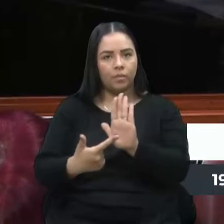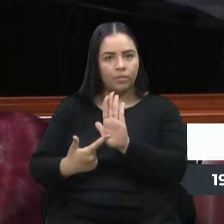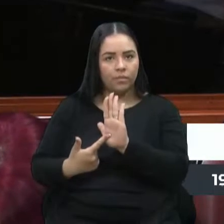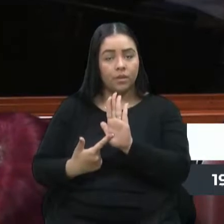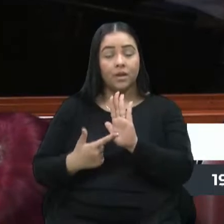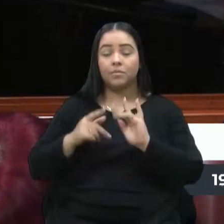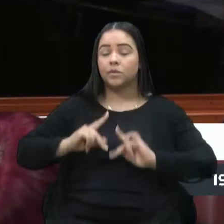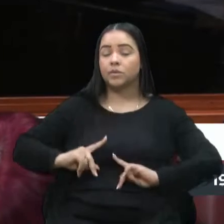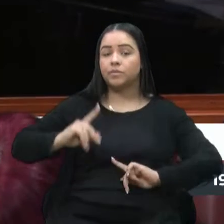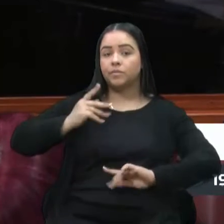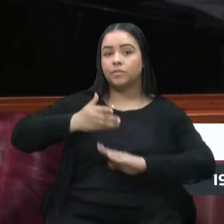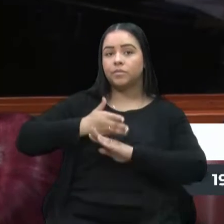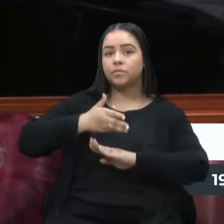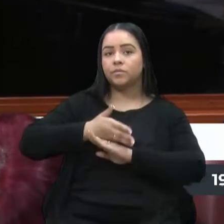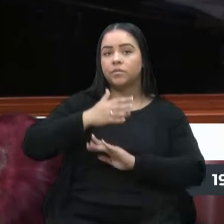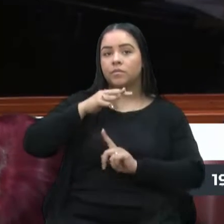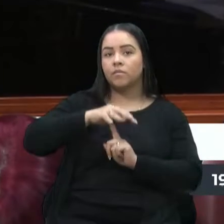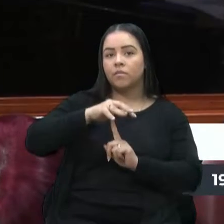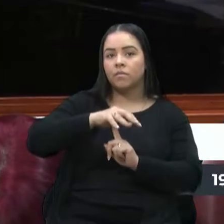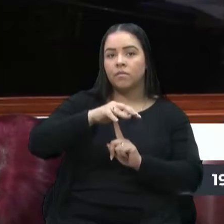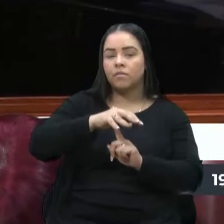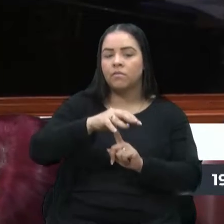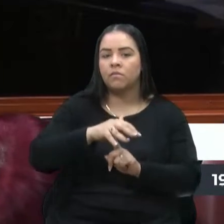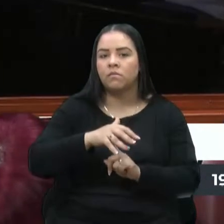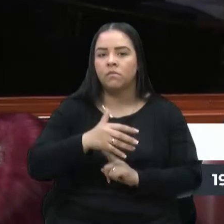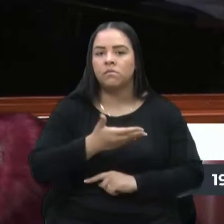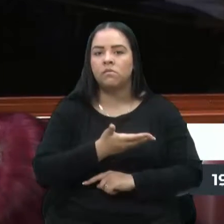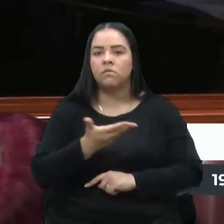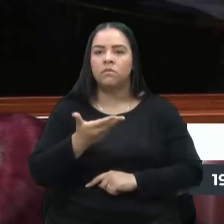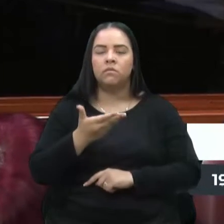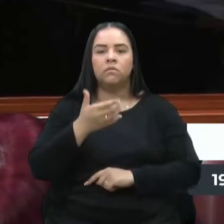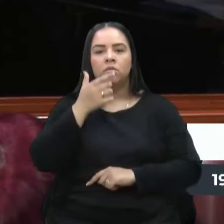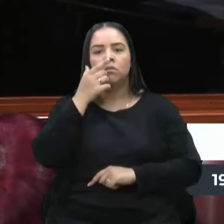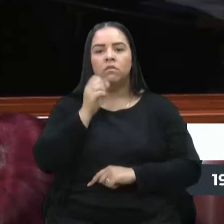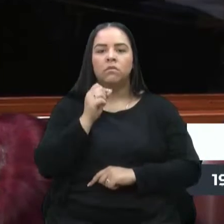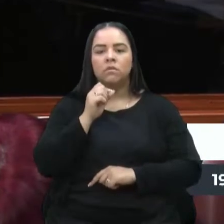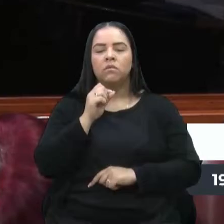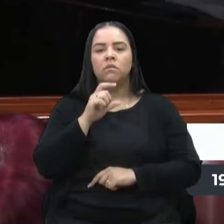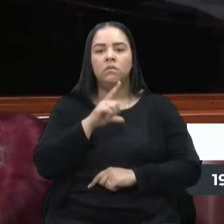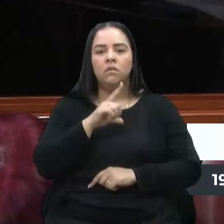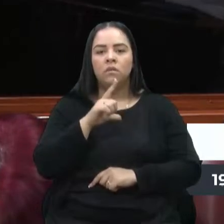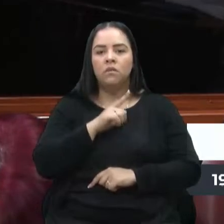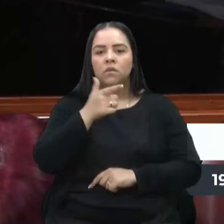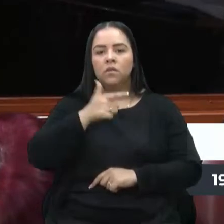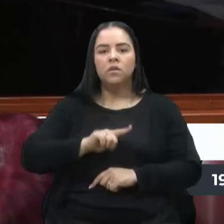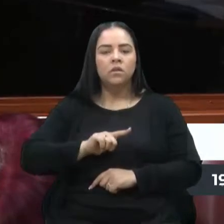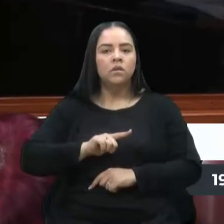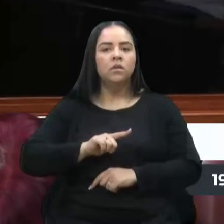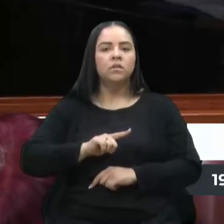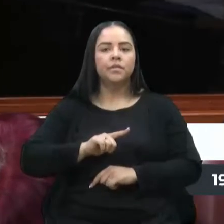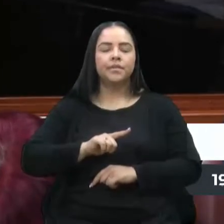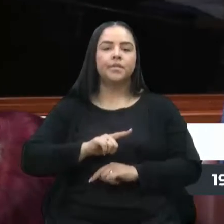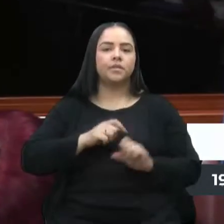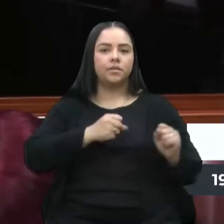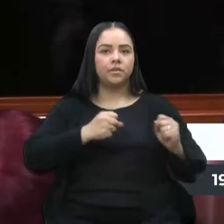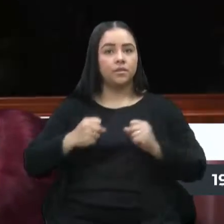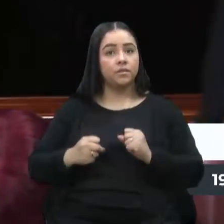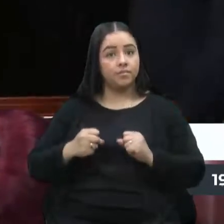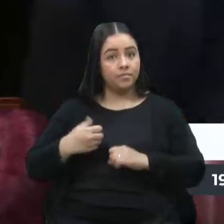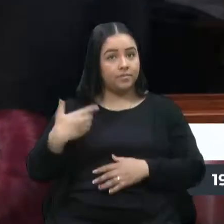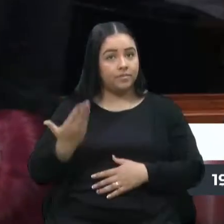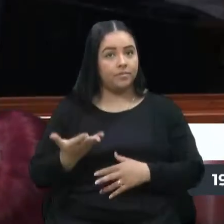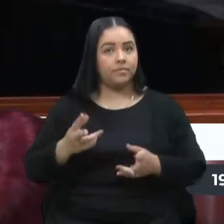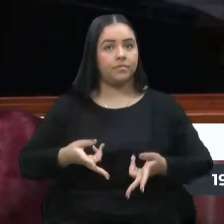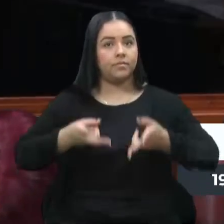participar da feira elas vão estar é cobrando do poder público e esse percebendo cada vez mais a importância